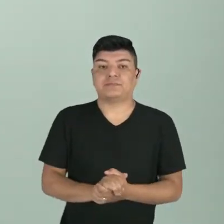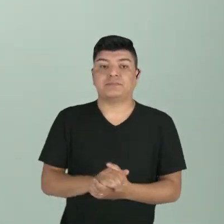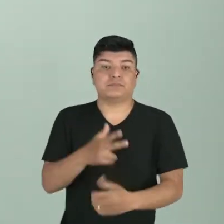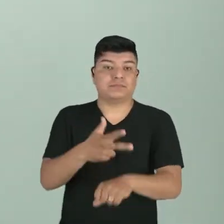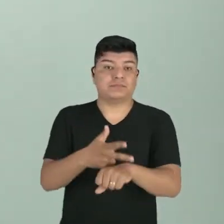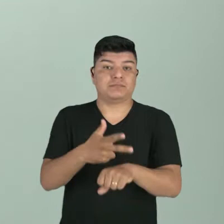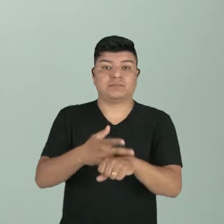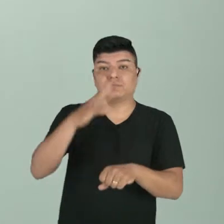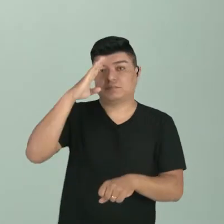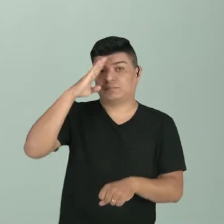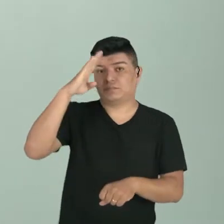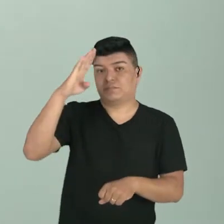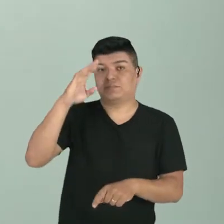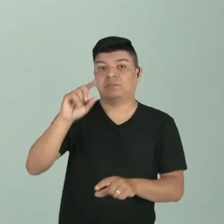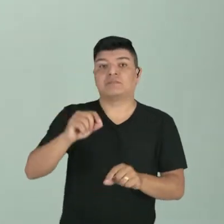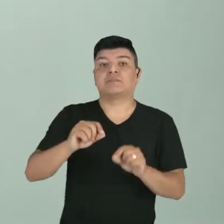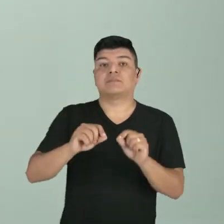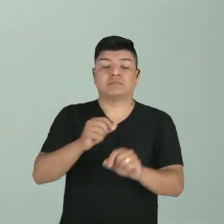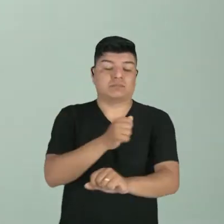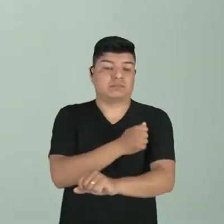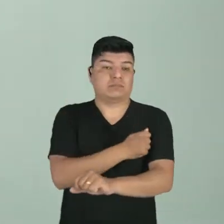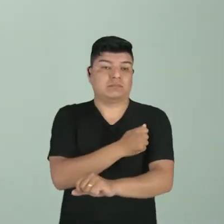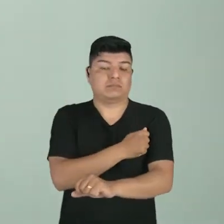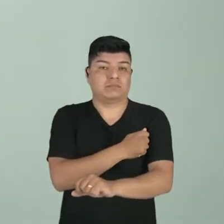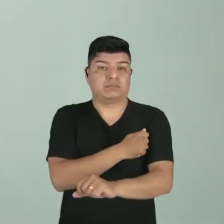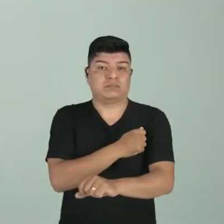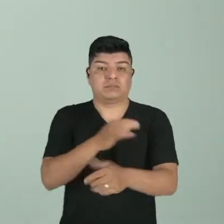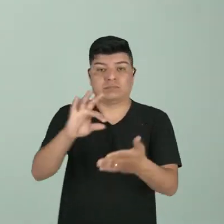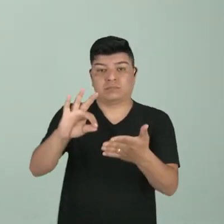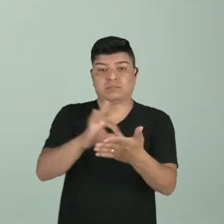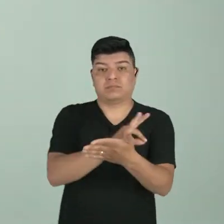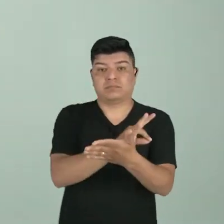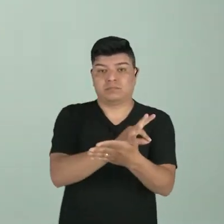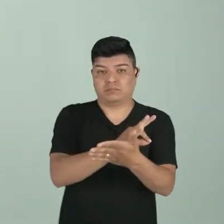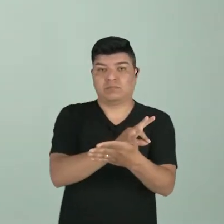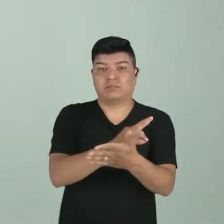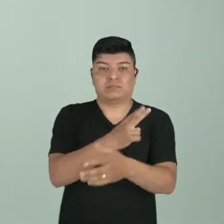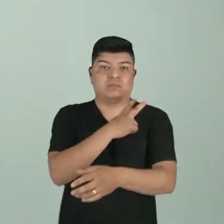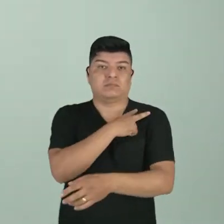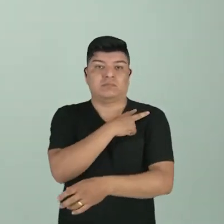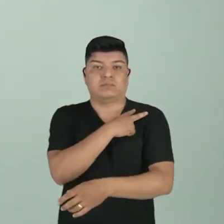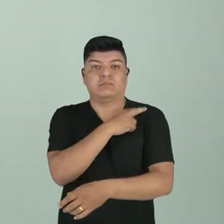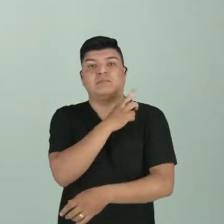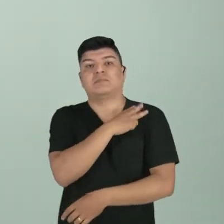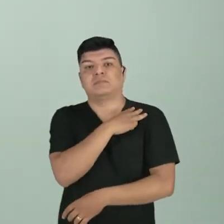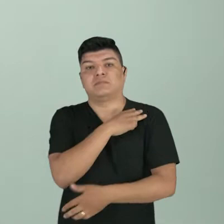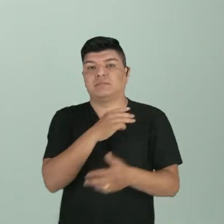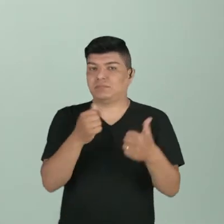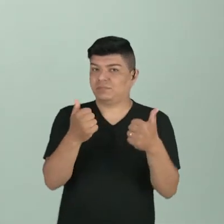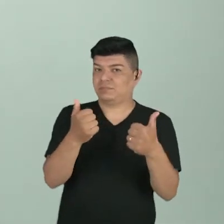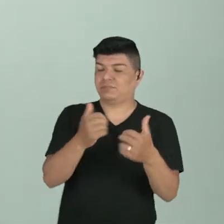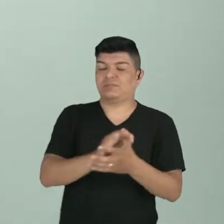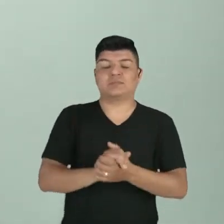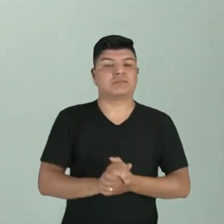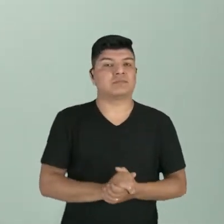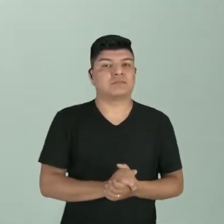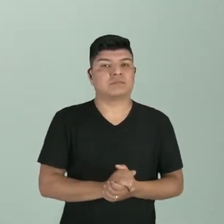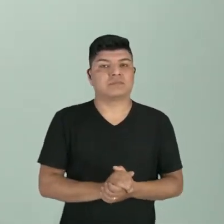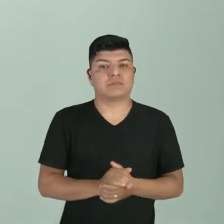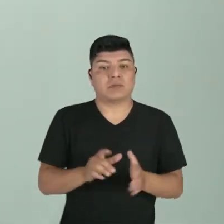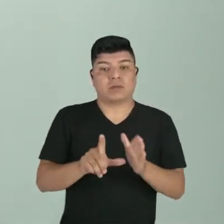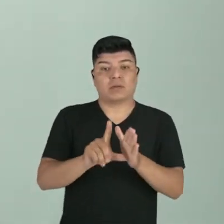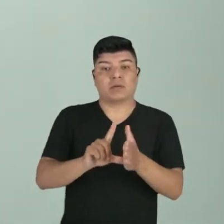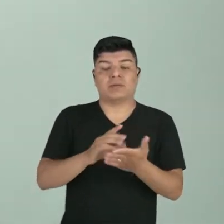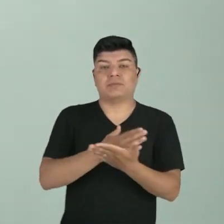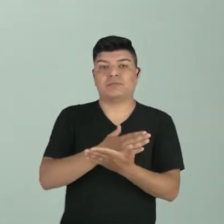destinada principalmente àqueles alunos que estão matriculados na segunda série do ensino médio. E antes